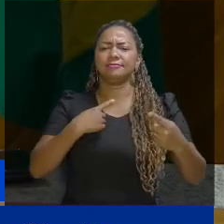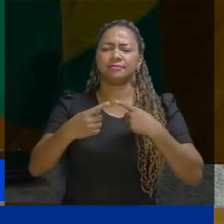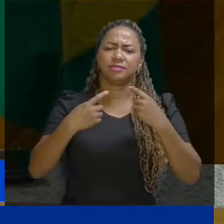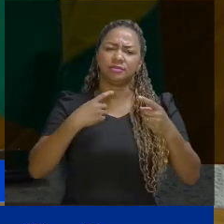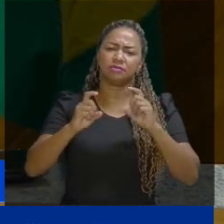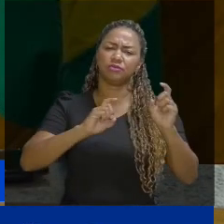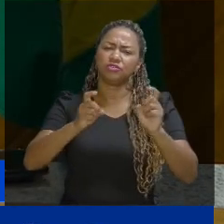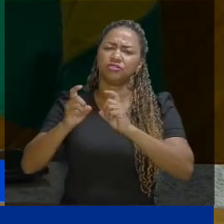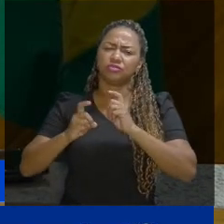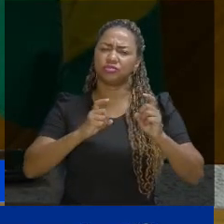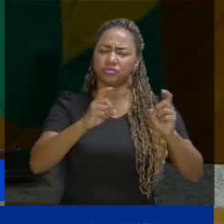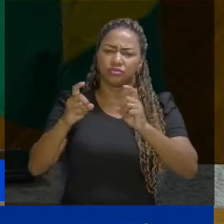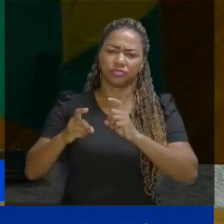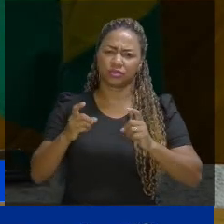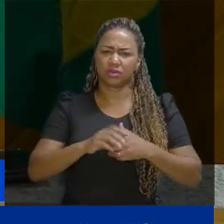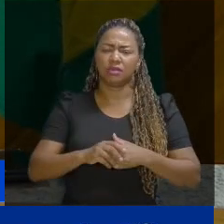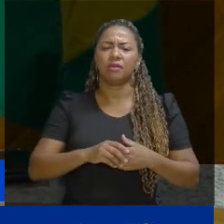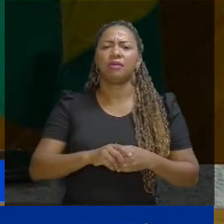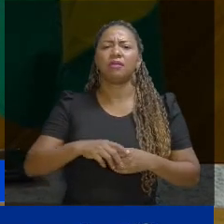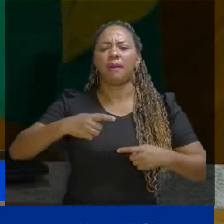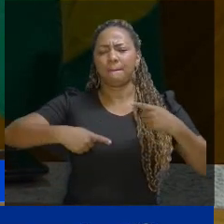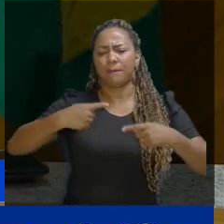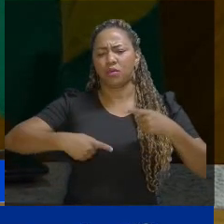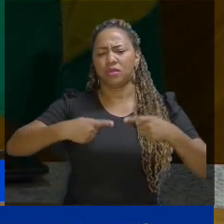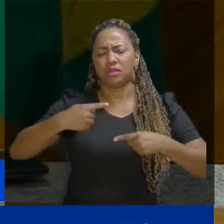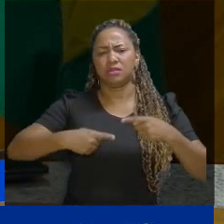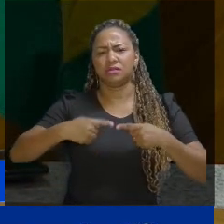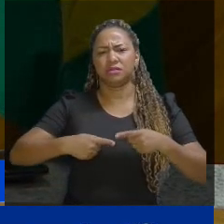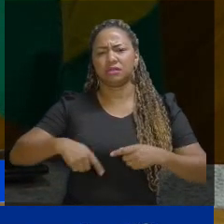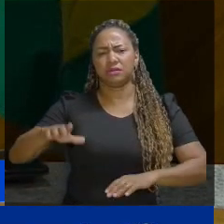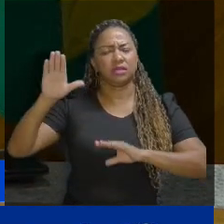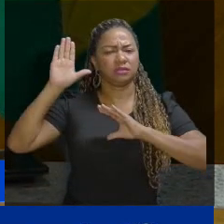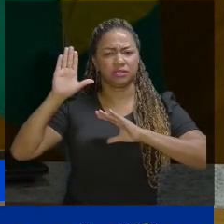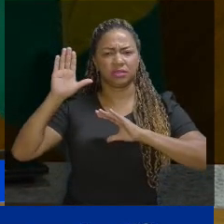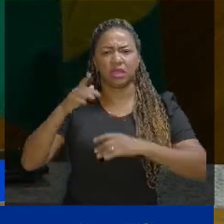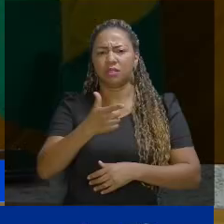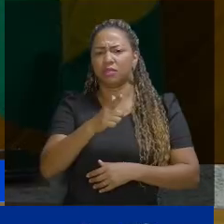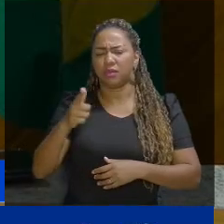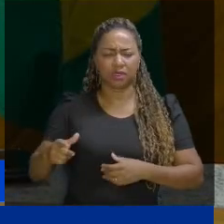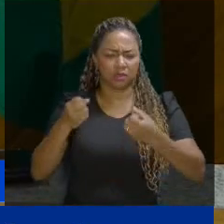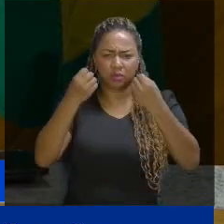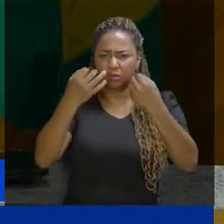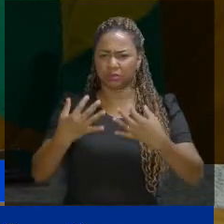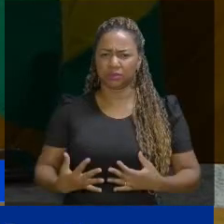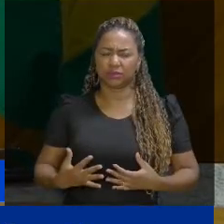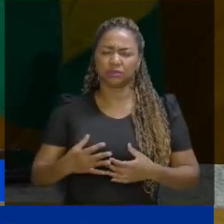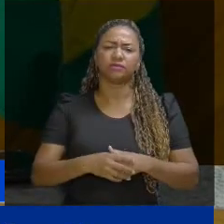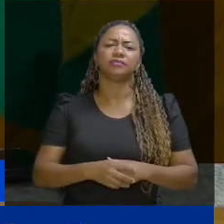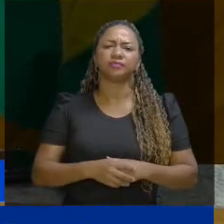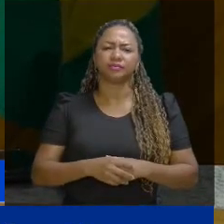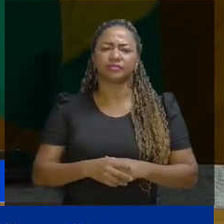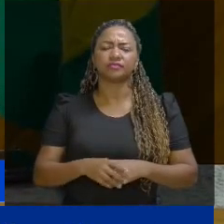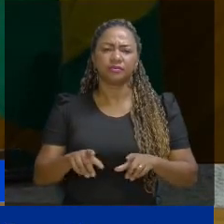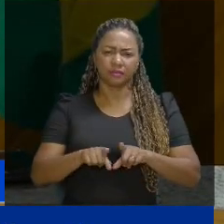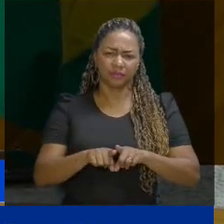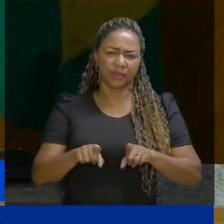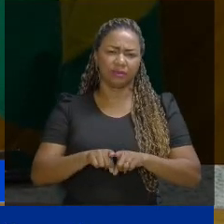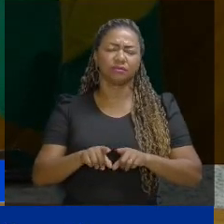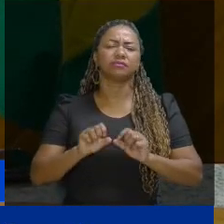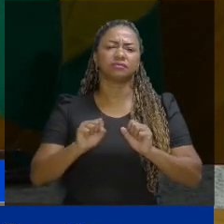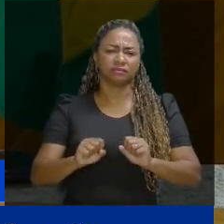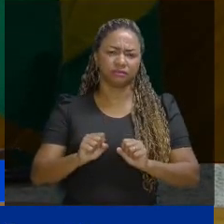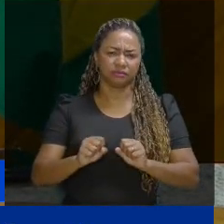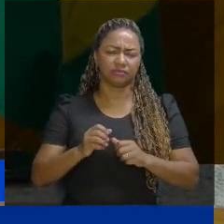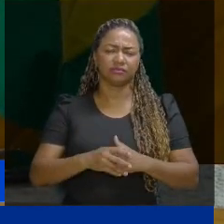discute uma sanção política que foi aplicada a um candidato. Não há como se justificar essa legitimidade, muito embora se